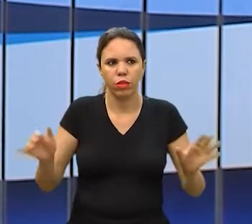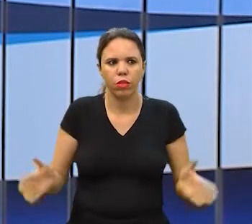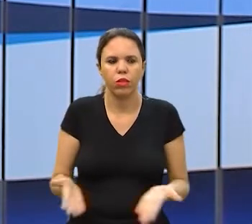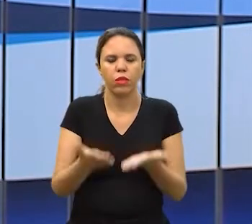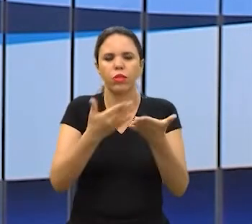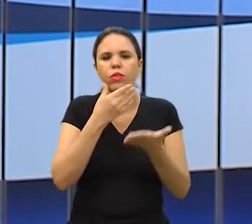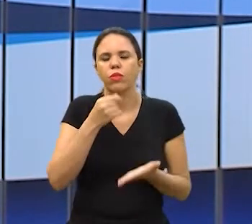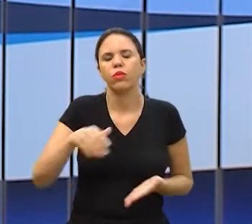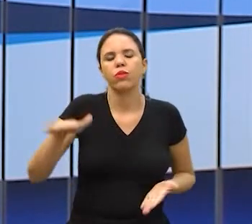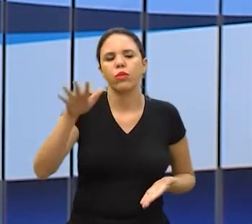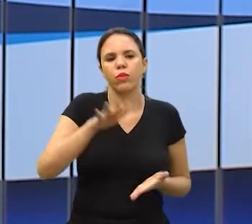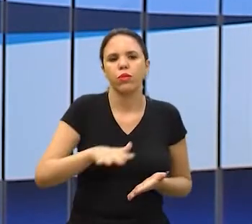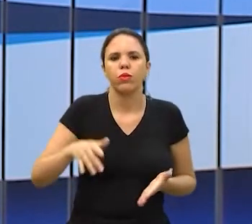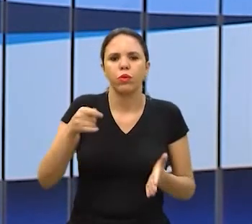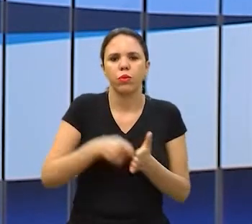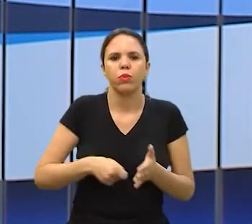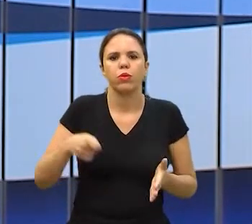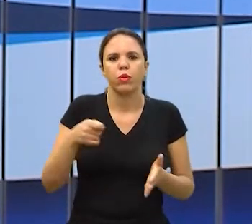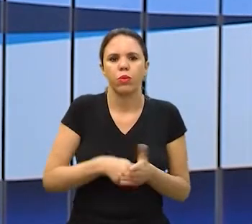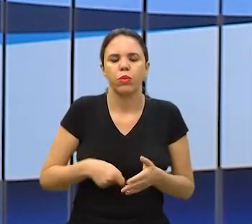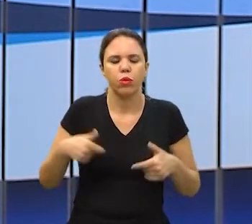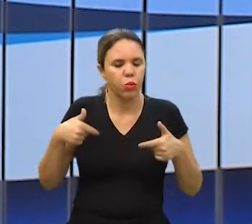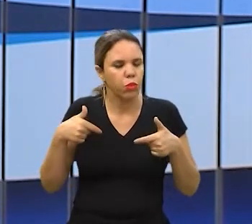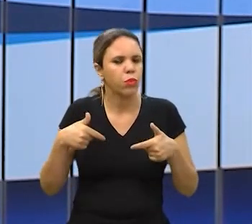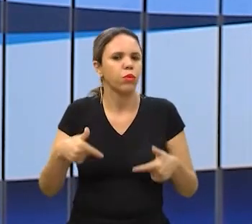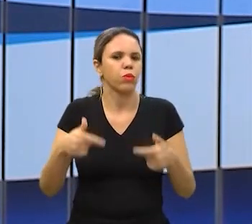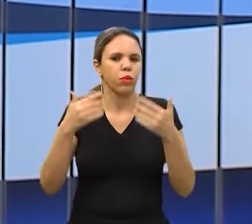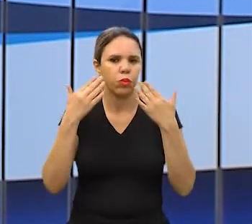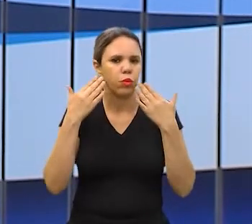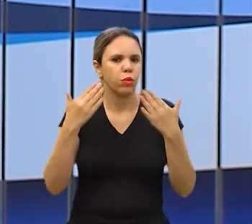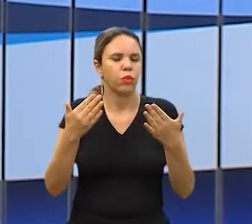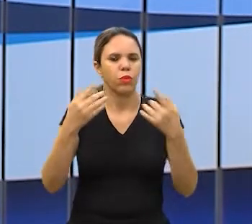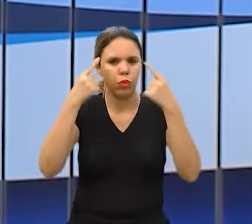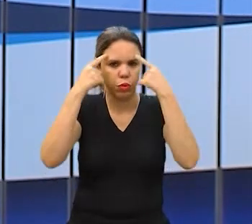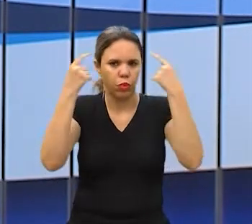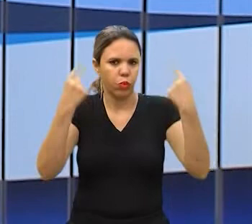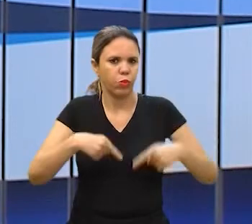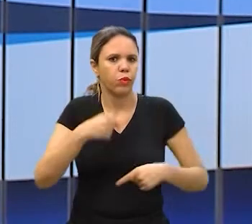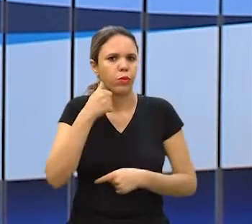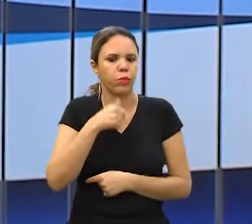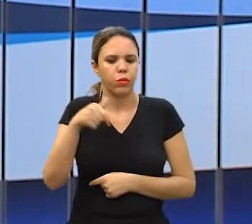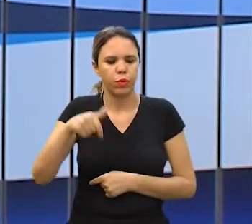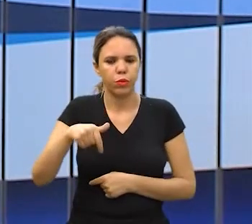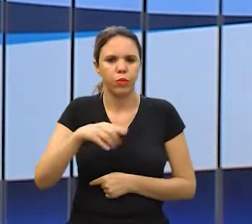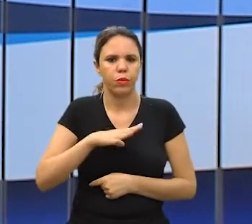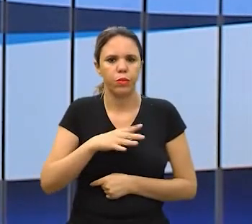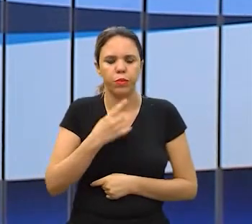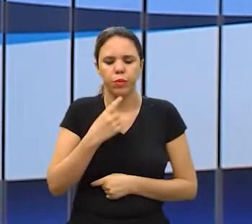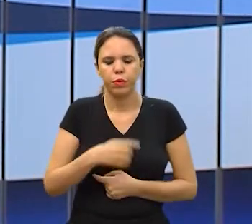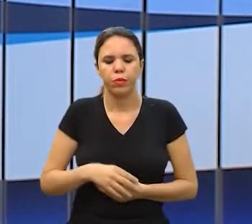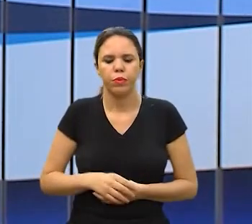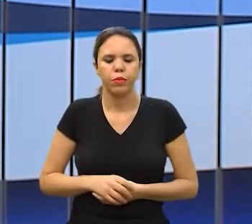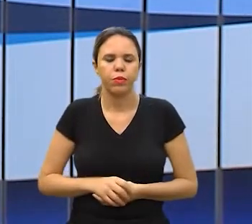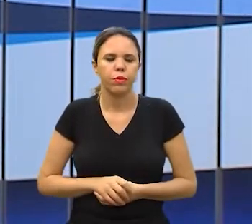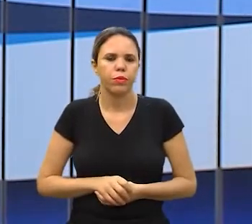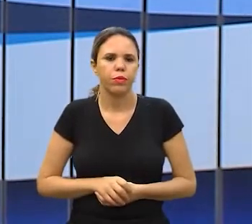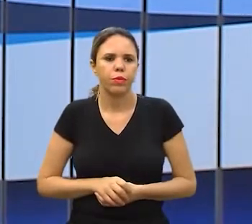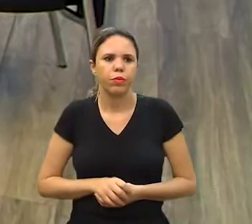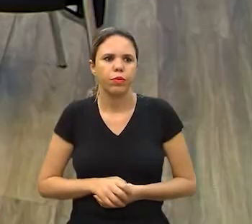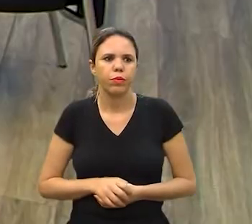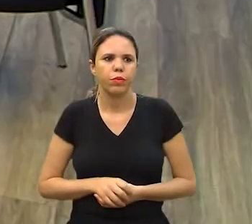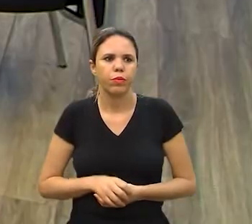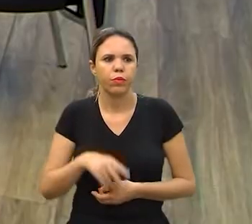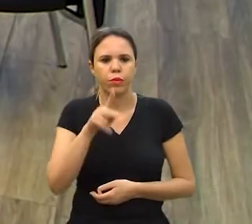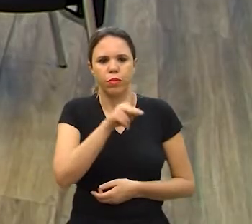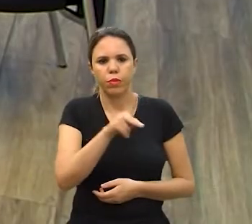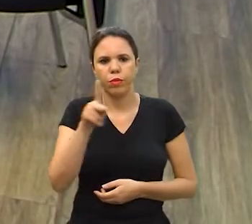que envolve os homens na luta e no enfrentamento da violência contra a mulher aqui na cidade de Campinas.